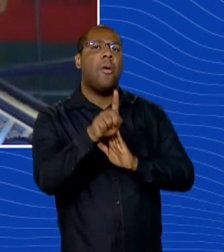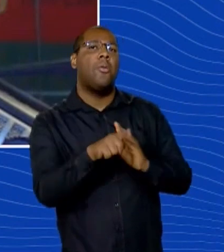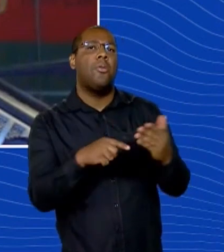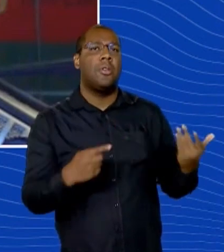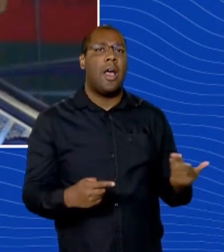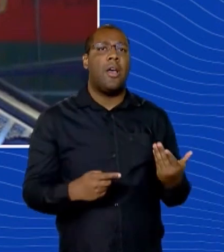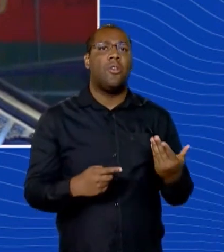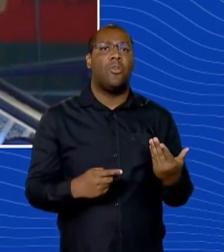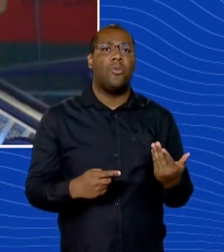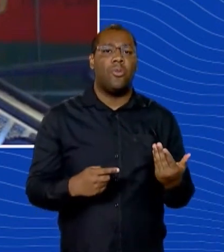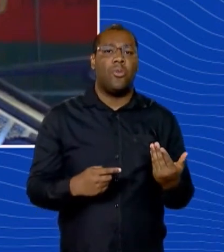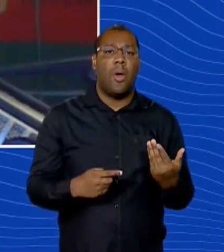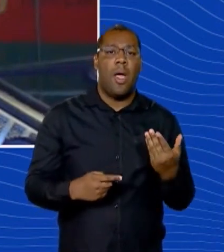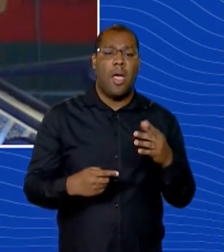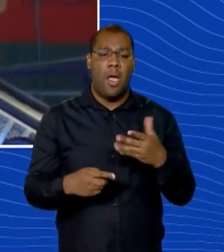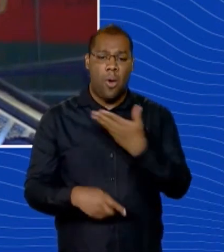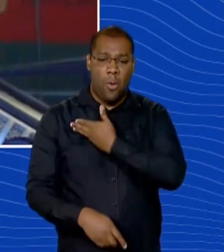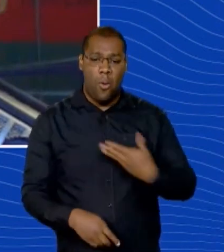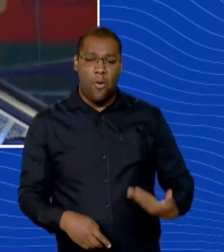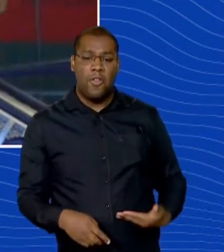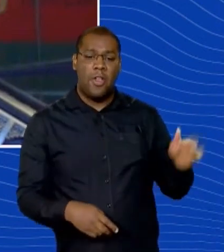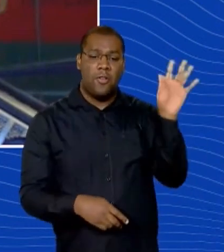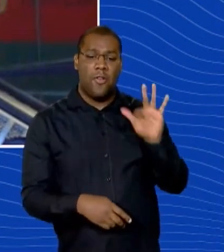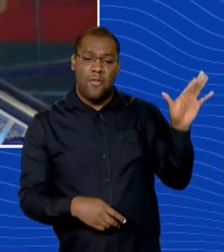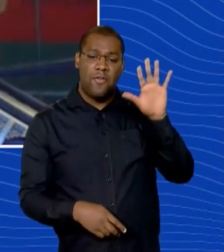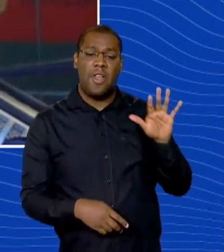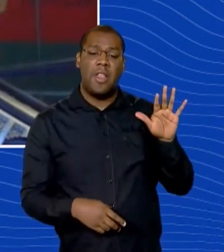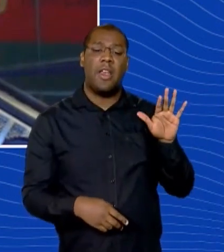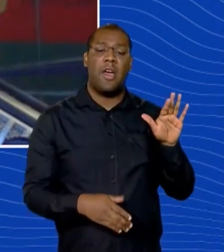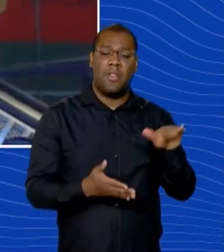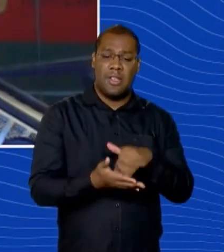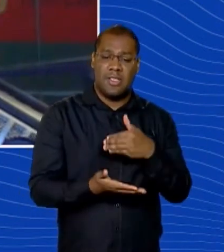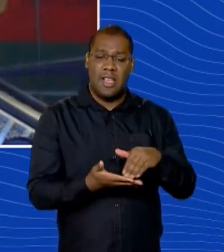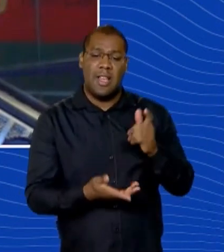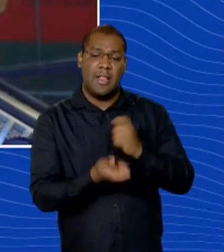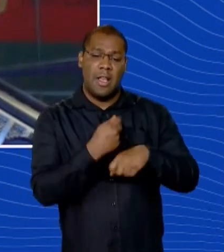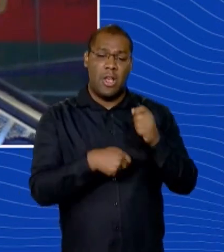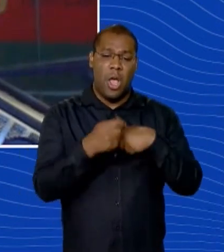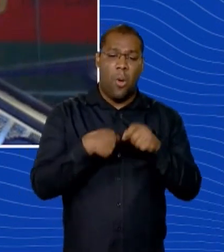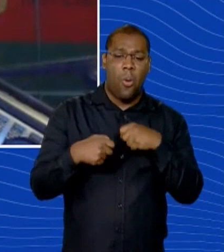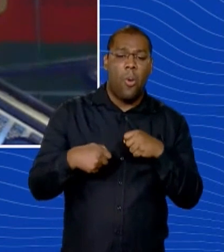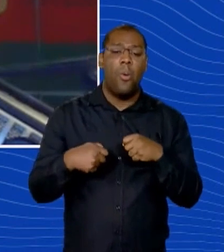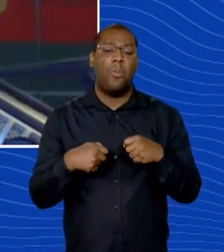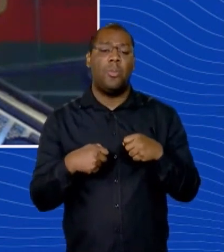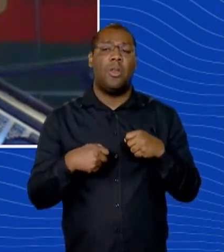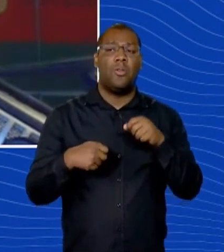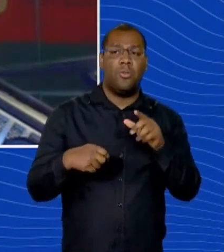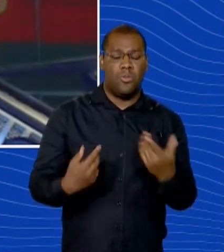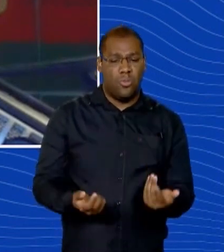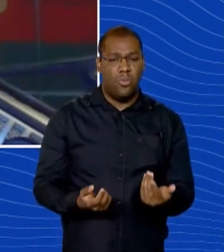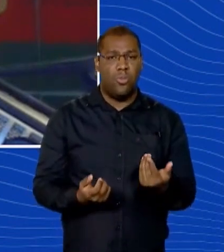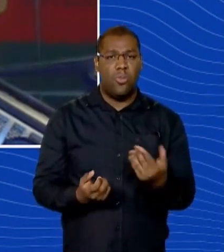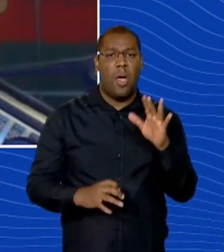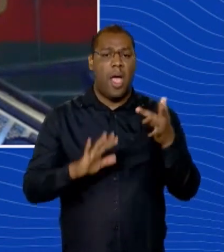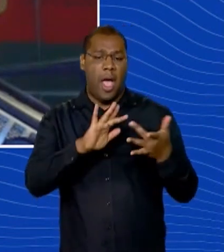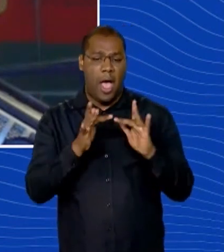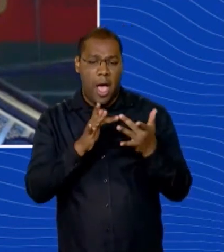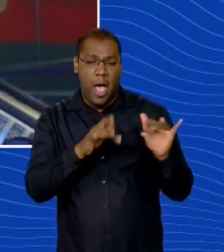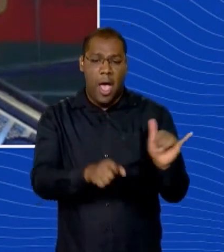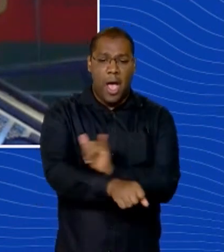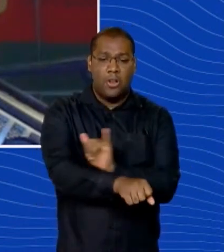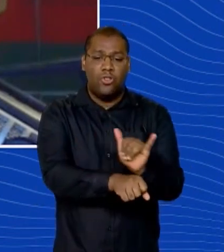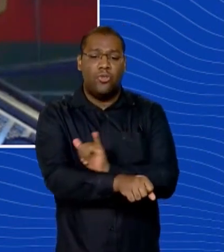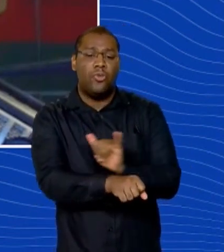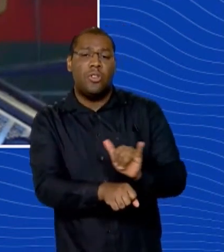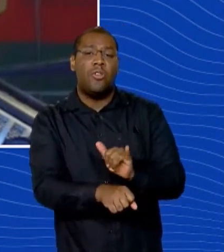para que não afete tanto a os empregos no país e quais são os planos do governo Presidente para reduzir despesas e se